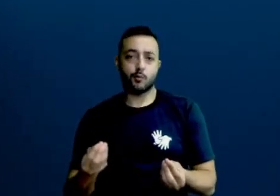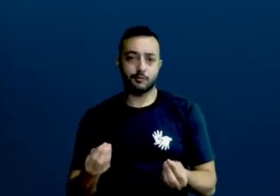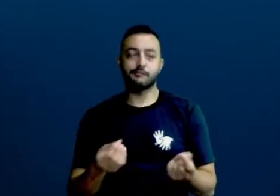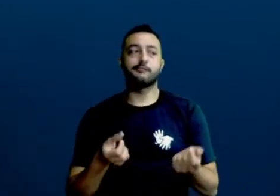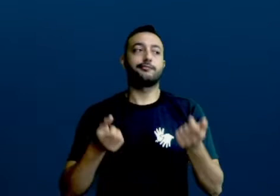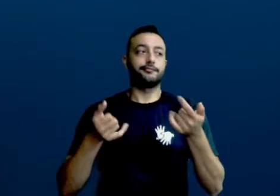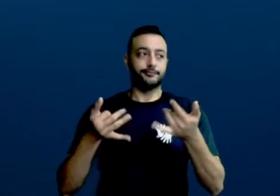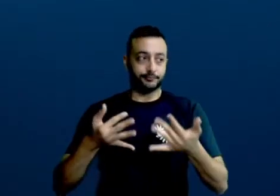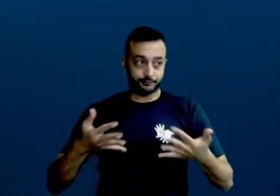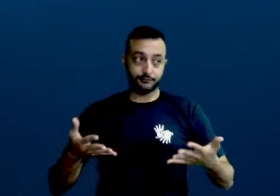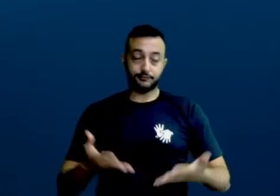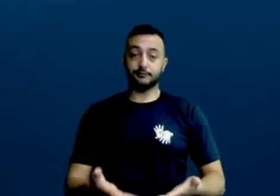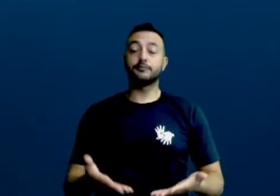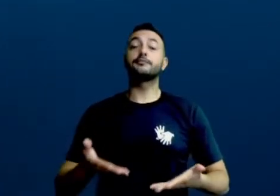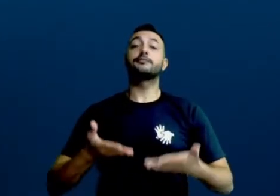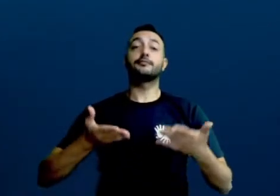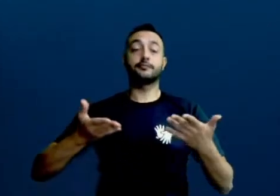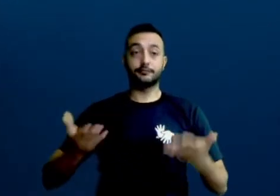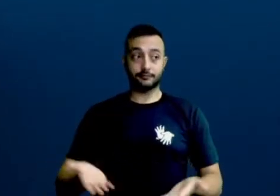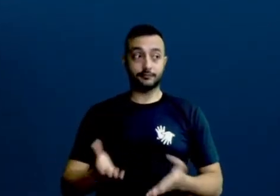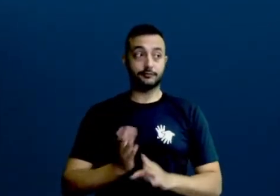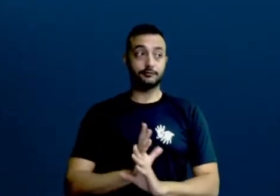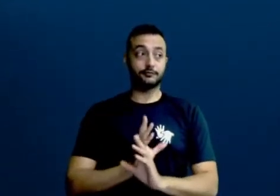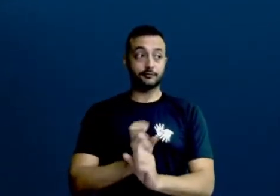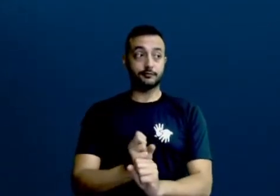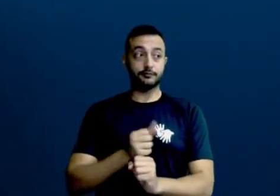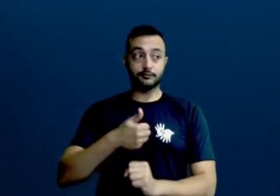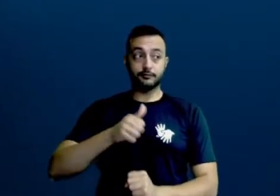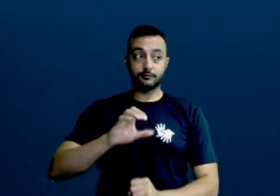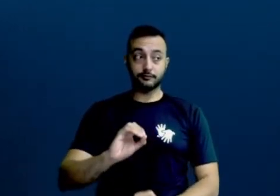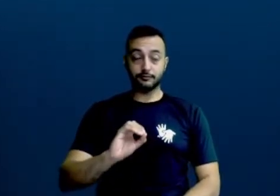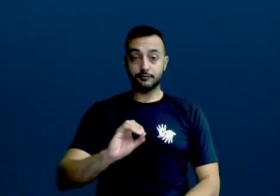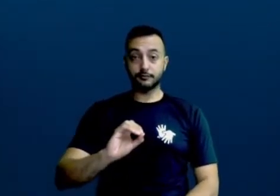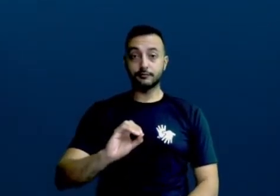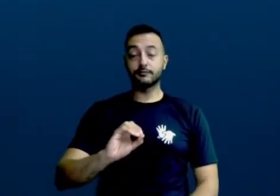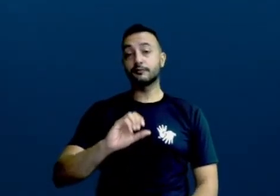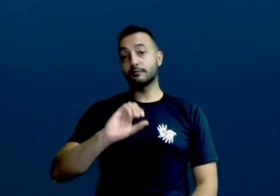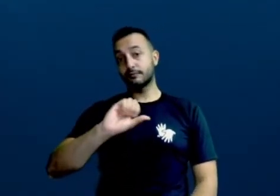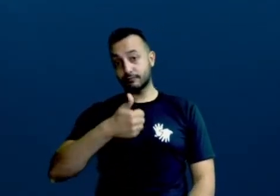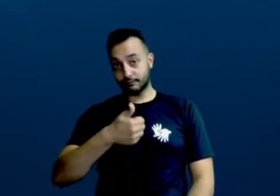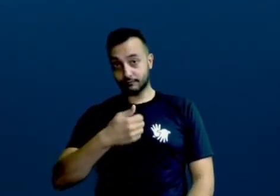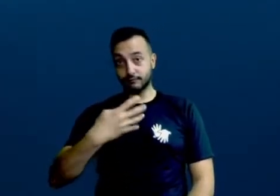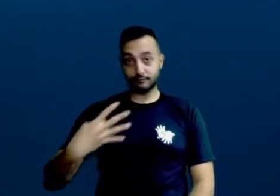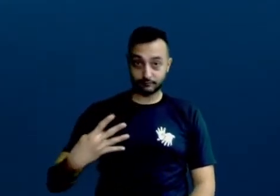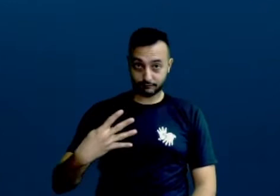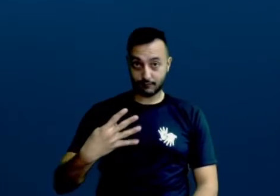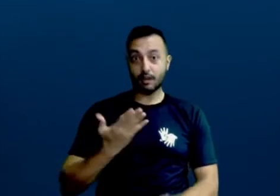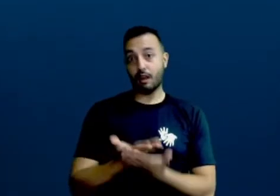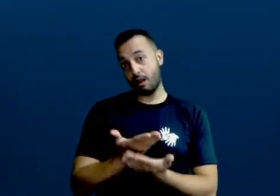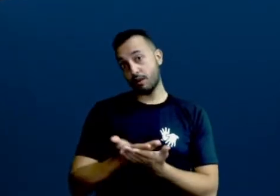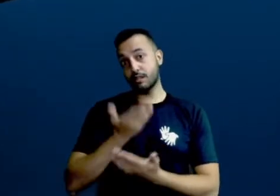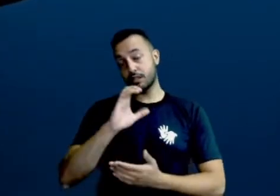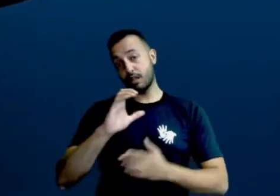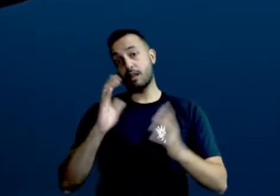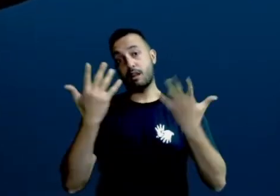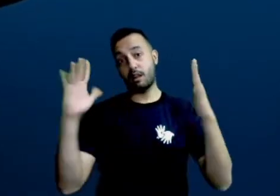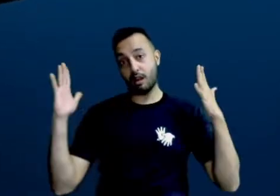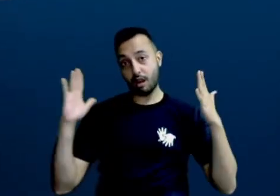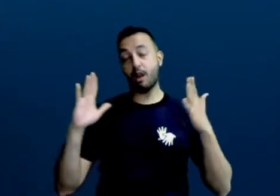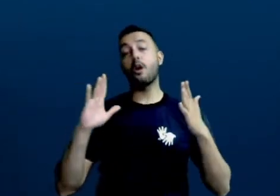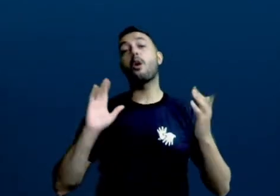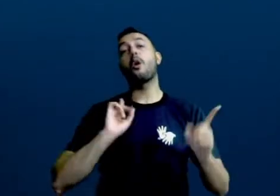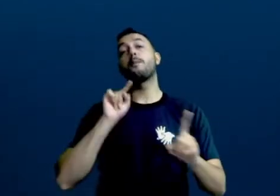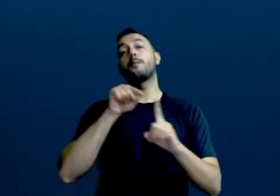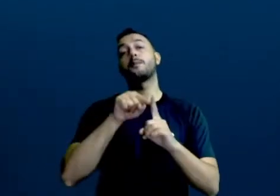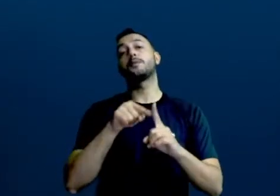Tá certo portanto nessa nossa décima quarta aula de Ciências da Natureza o objeto de conhecimento que nós iremos